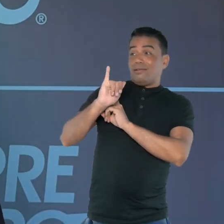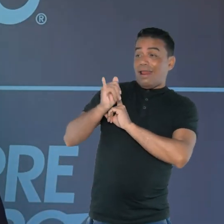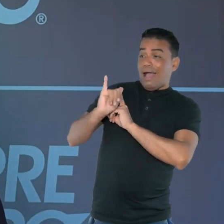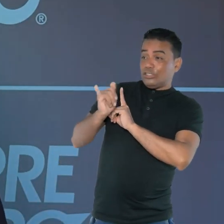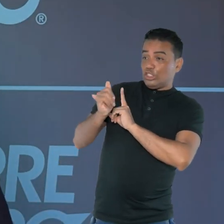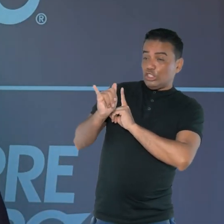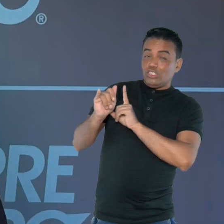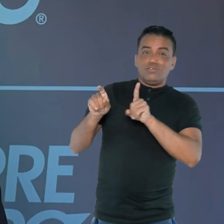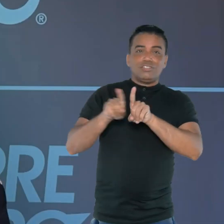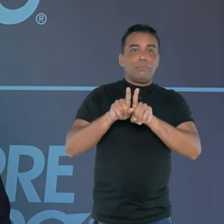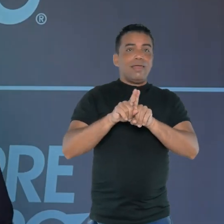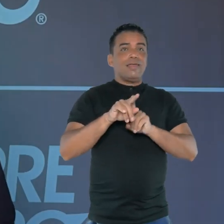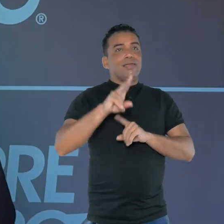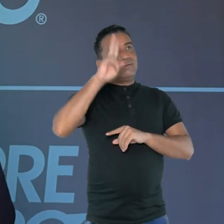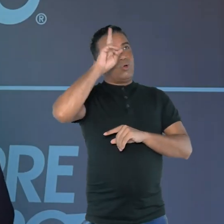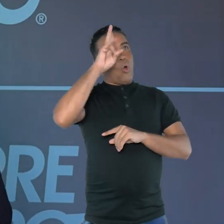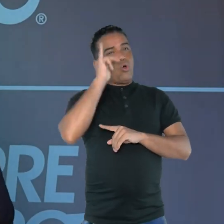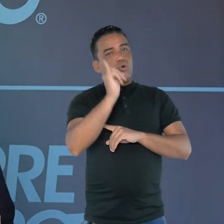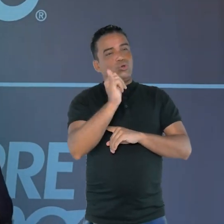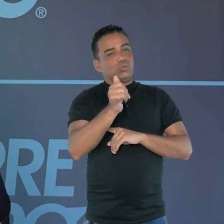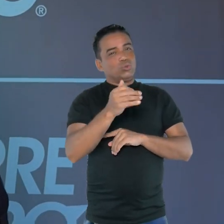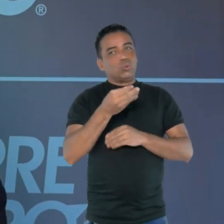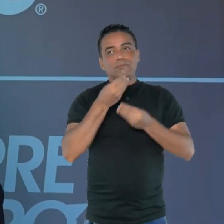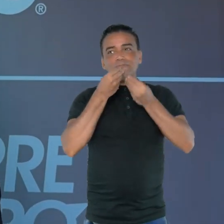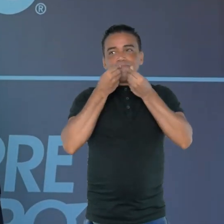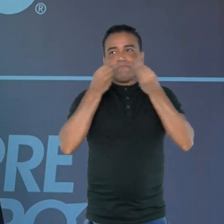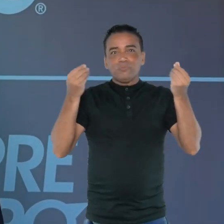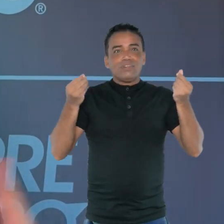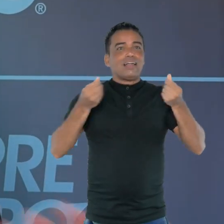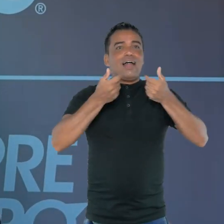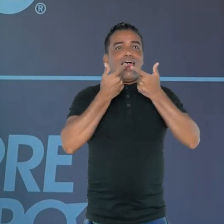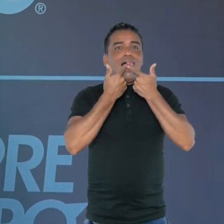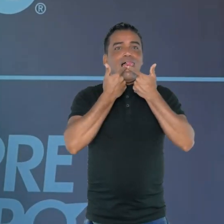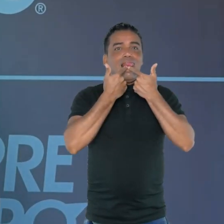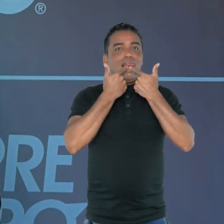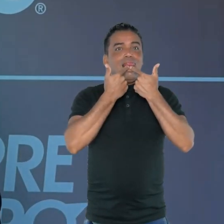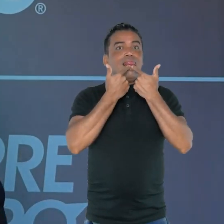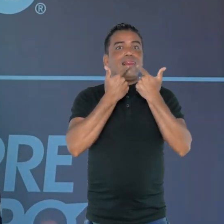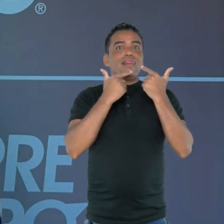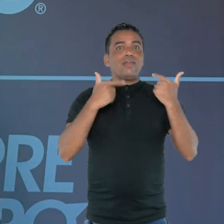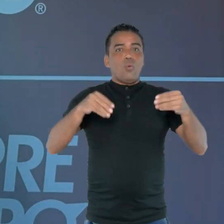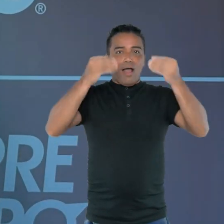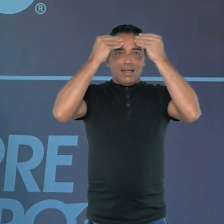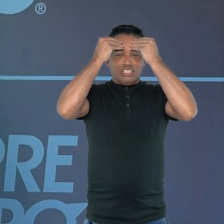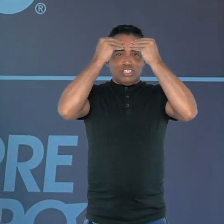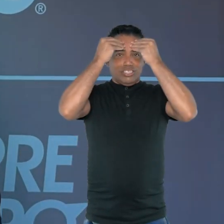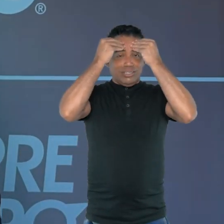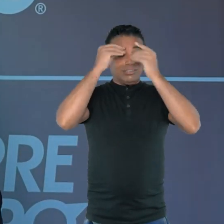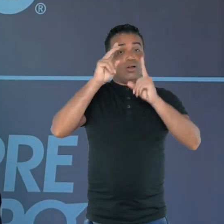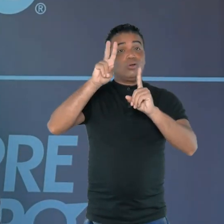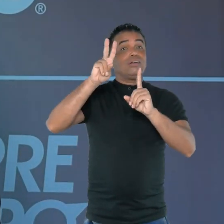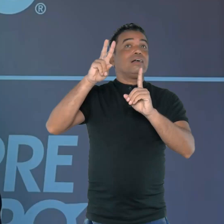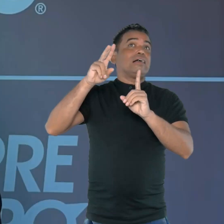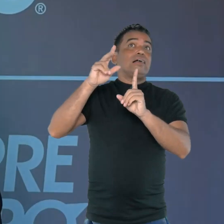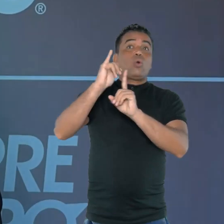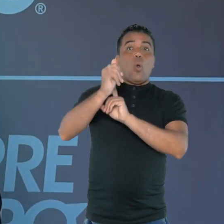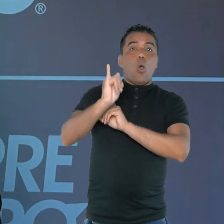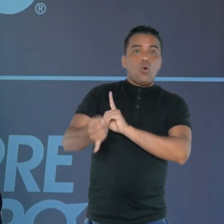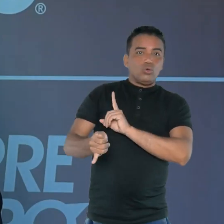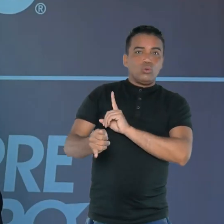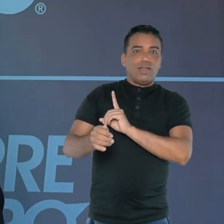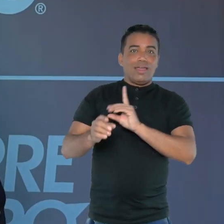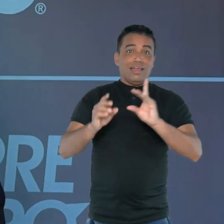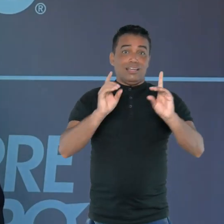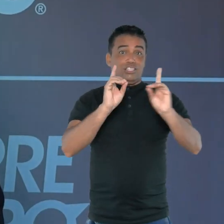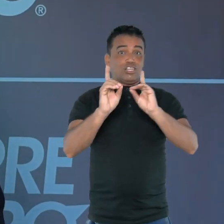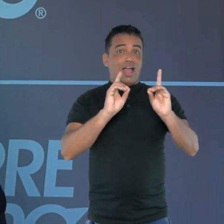uma experimentação na linguagem. A gente tem, por exemplo, um conto que é escrito inteiramente em diálogos, enquanto